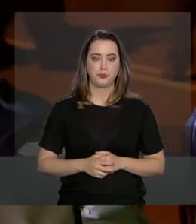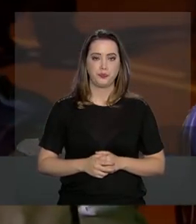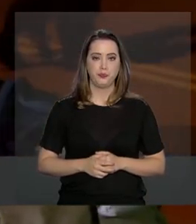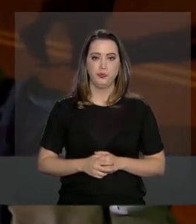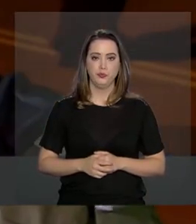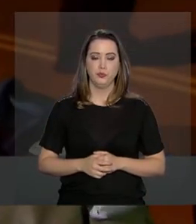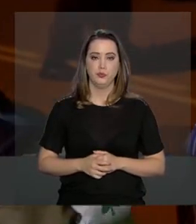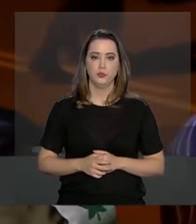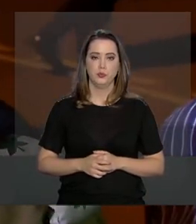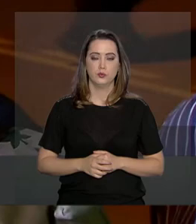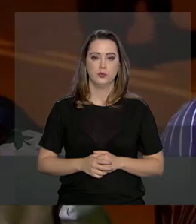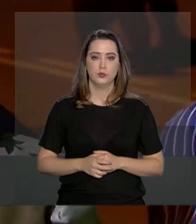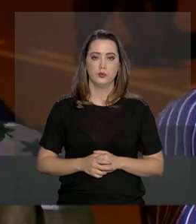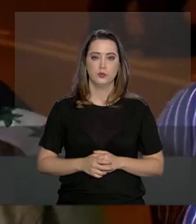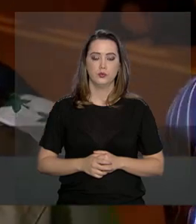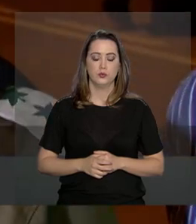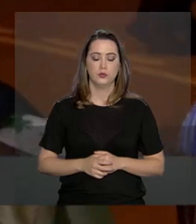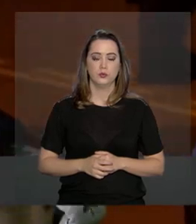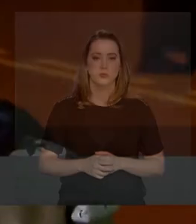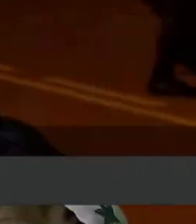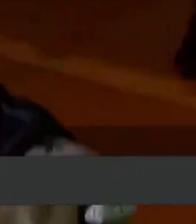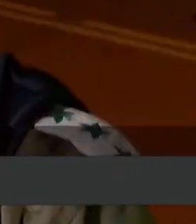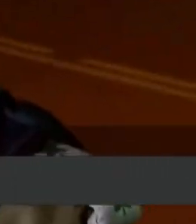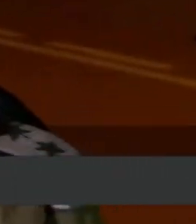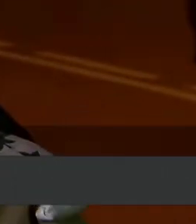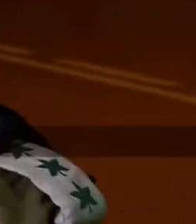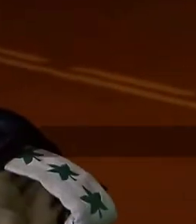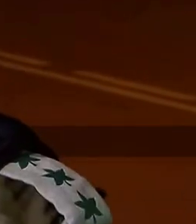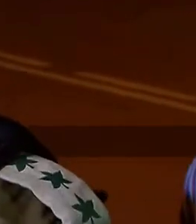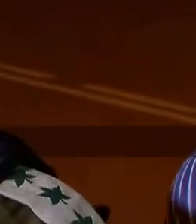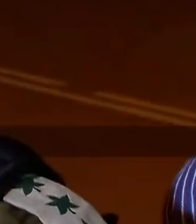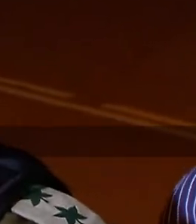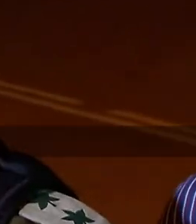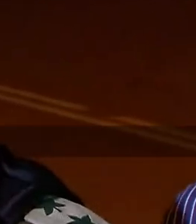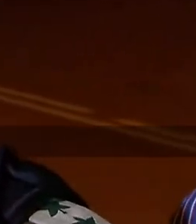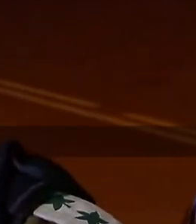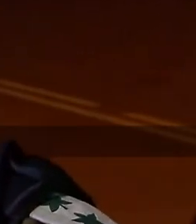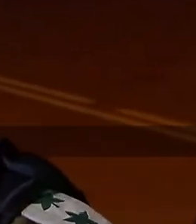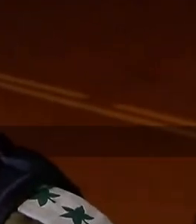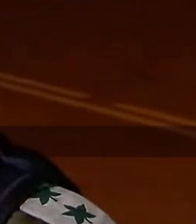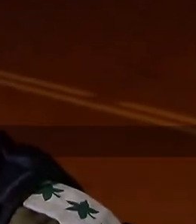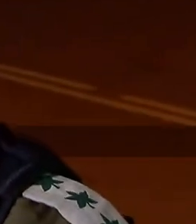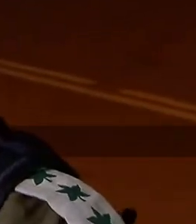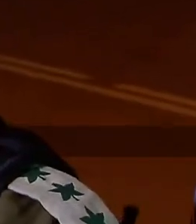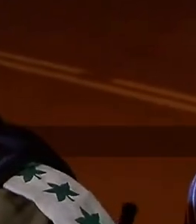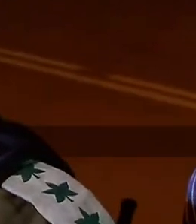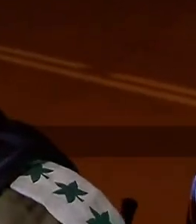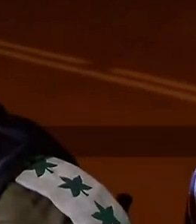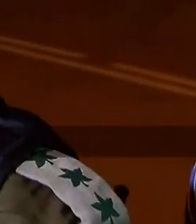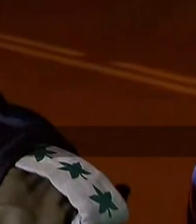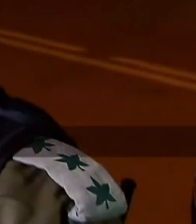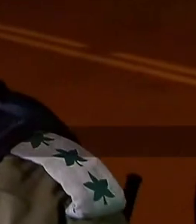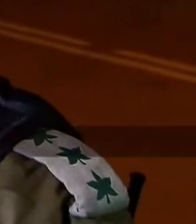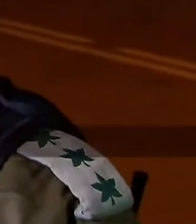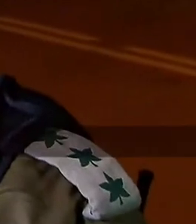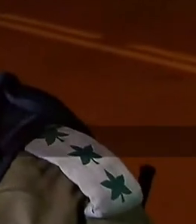to work side by side with the local authorities units who already work